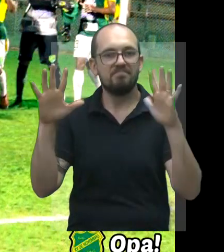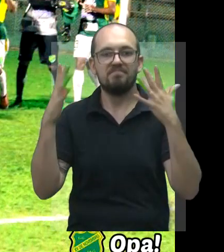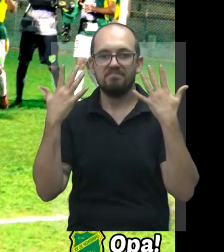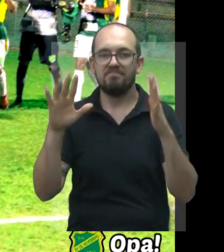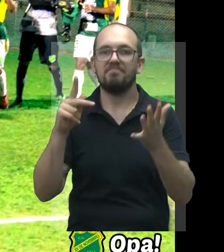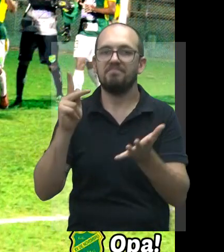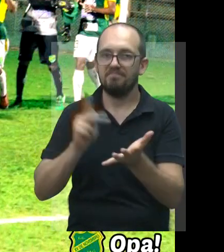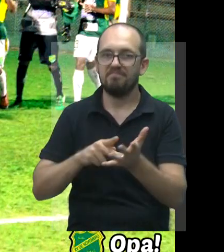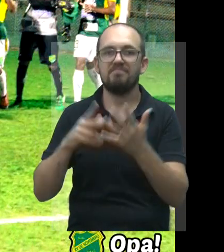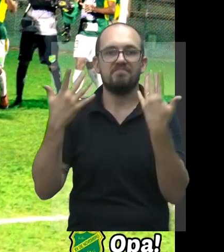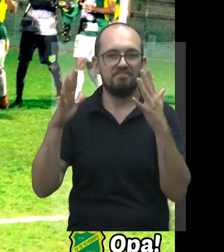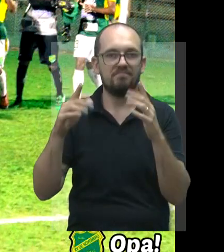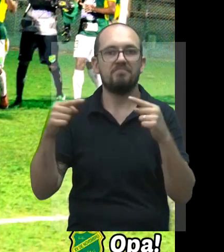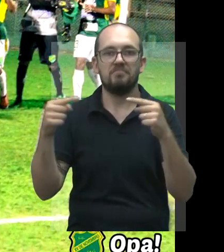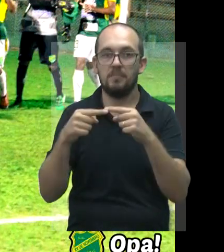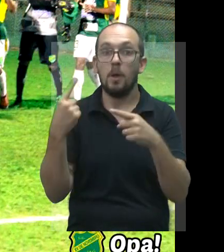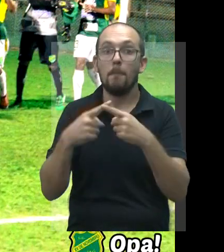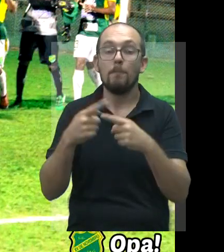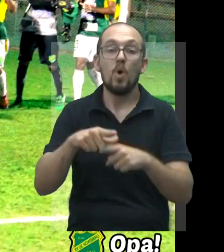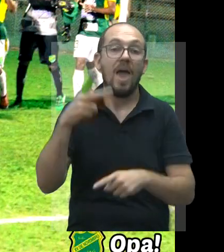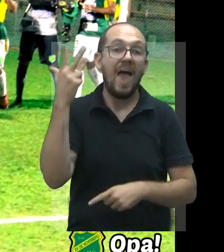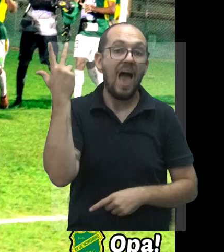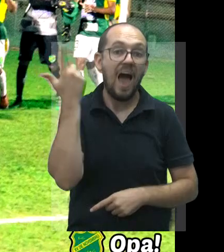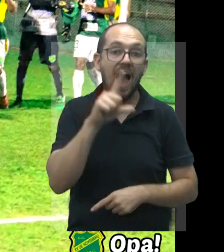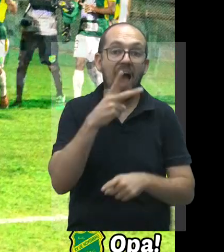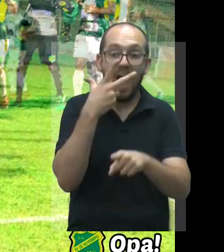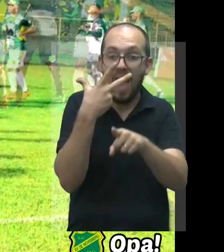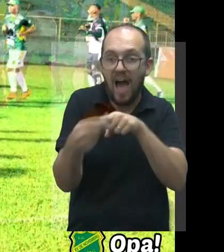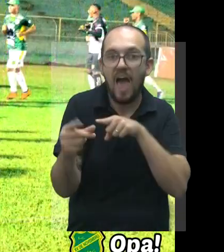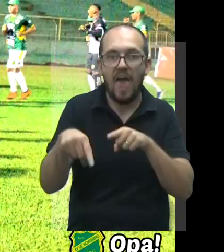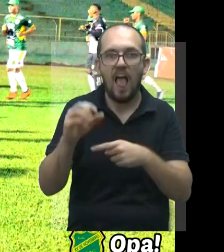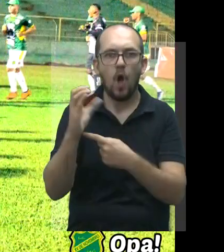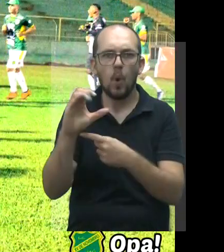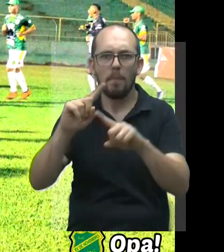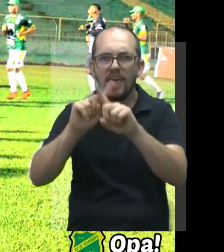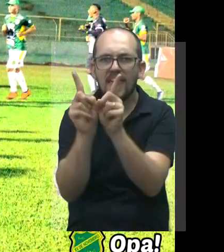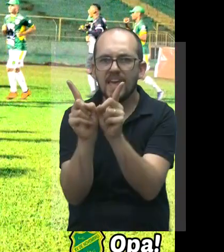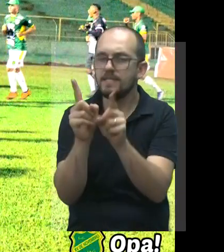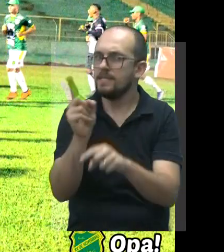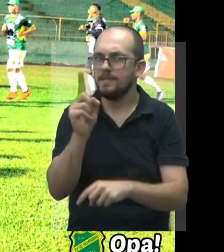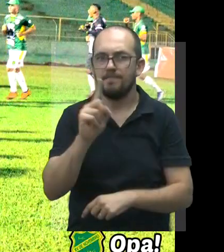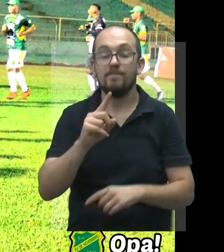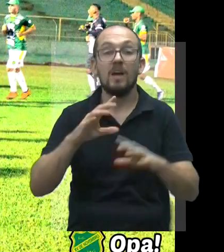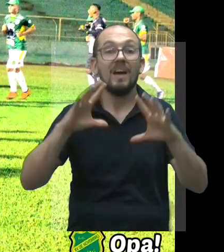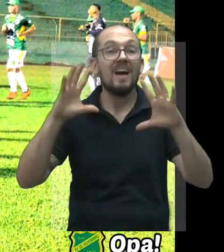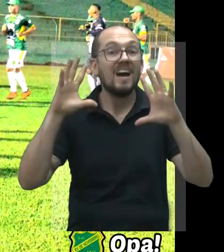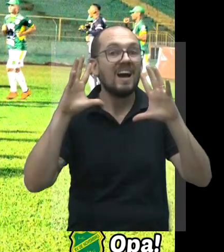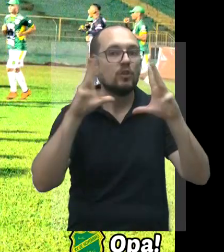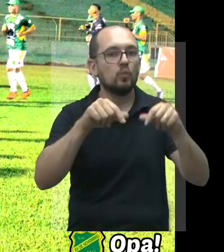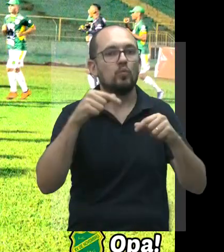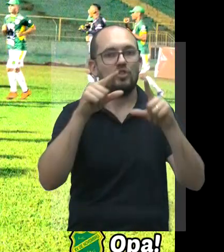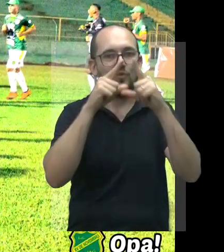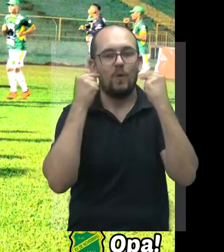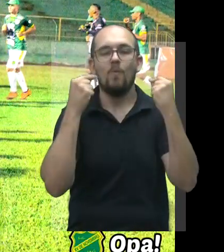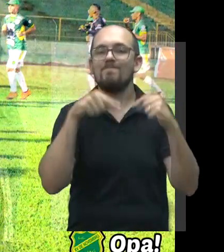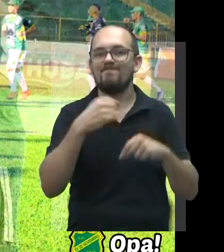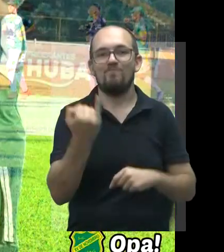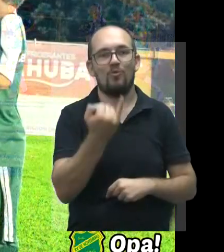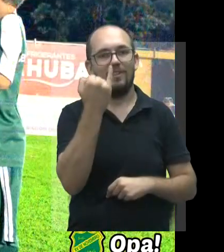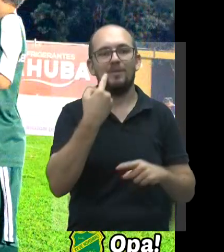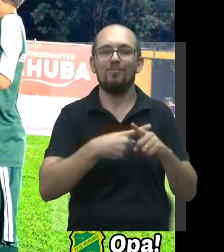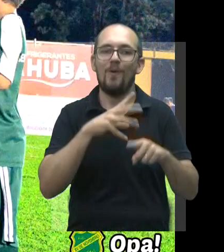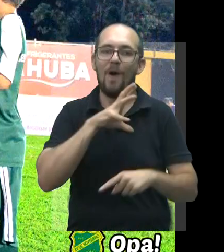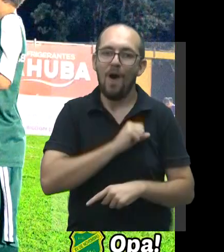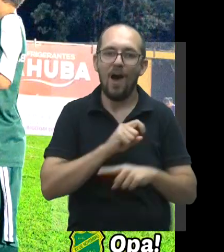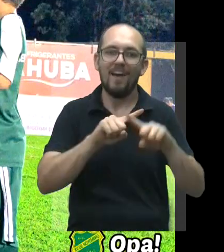comemoração, né? Porque quem ganha não é o clube, quem ganha não é a diretoria, são realmente todos os jauenses que gostam do